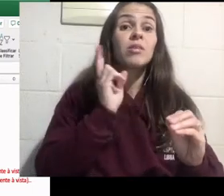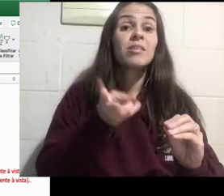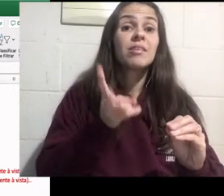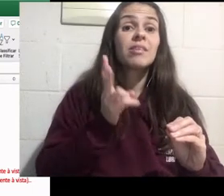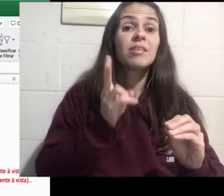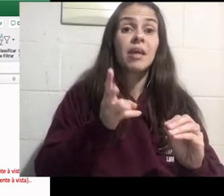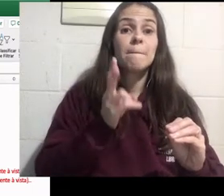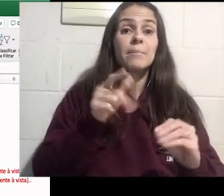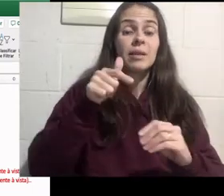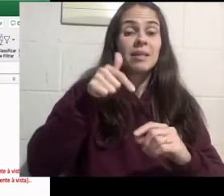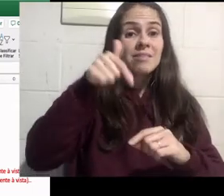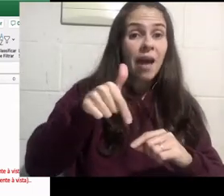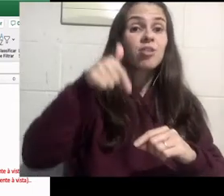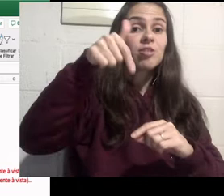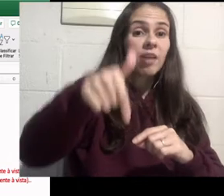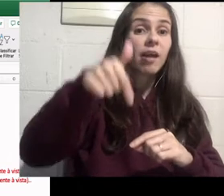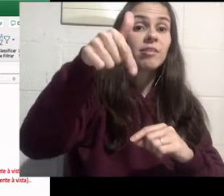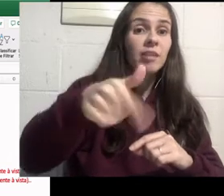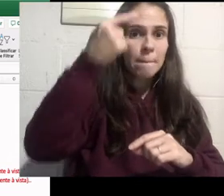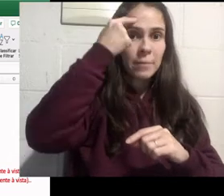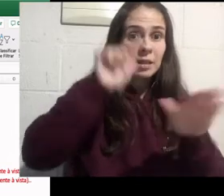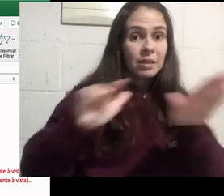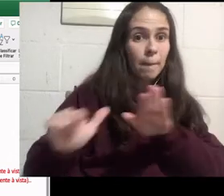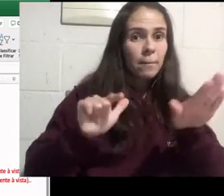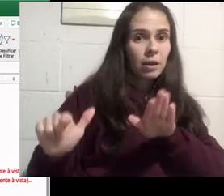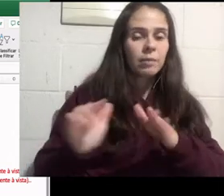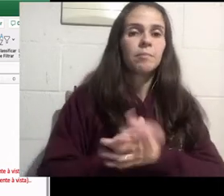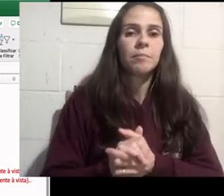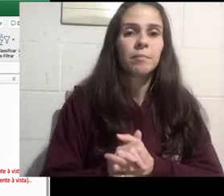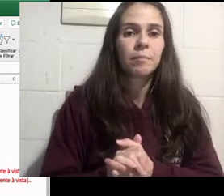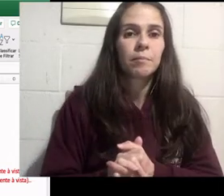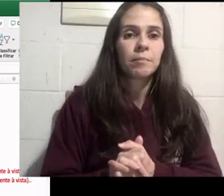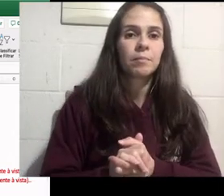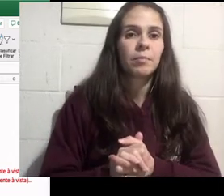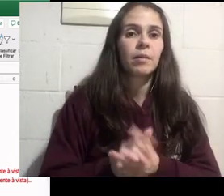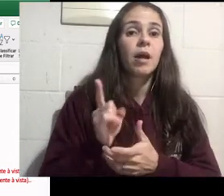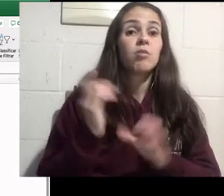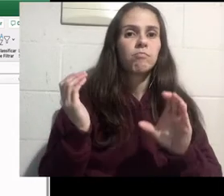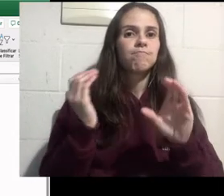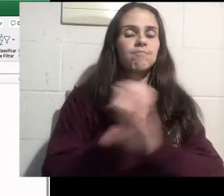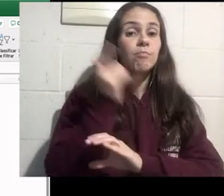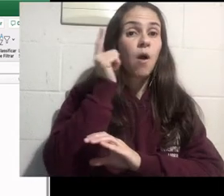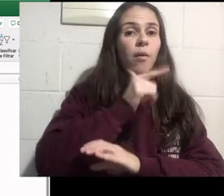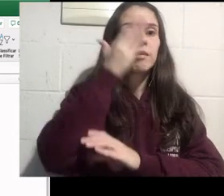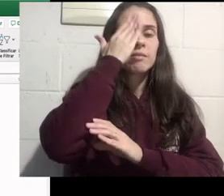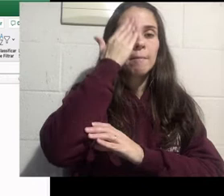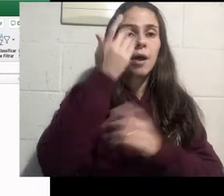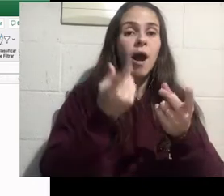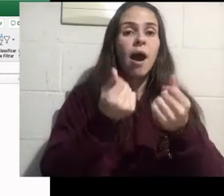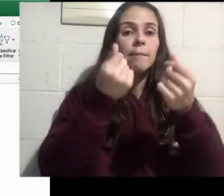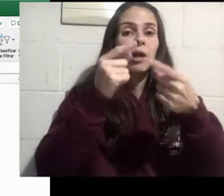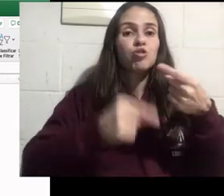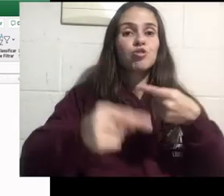7, para dar a ideia da semana, ok? Então, esse aqui seria a informação para ser preenchida para determinar o capital de